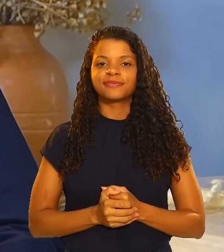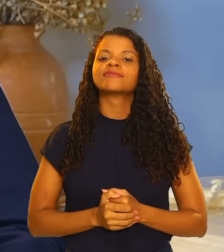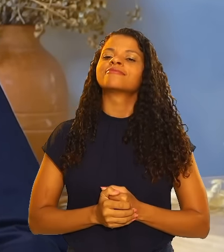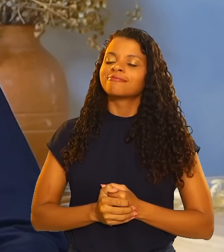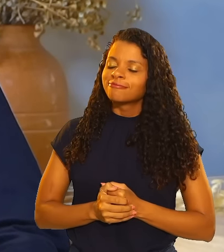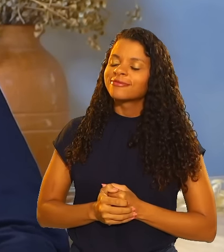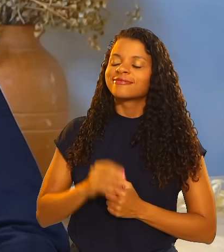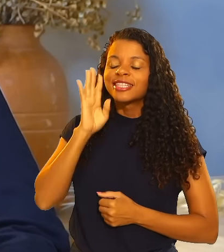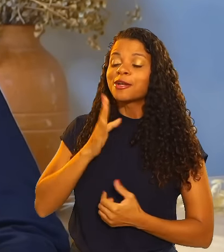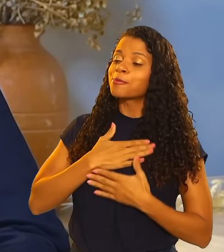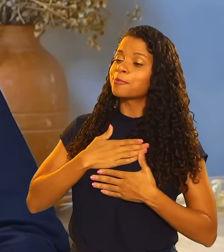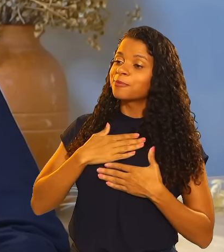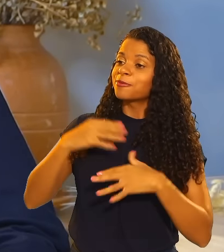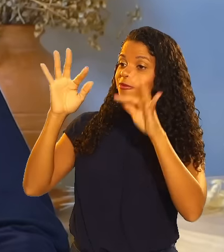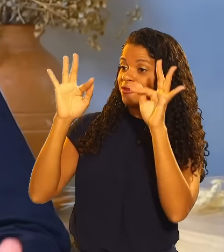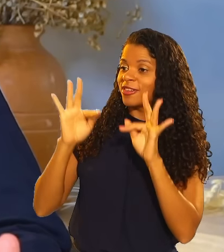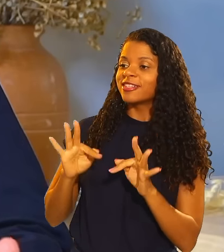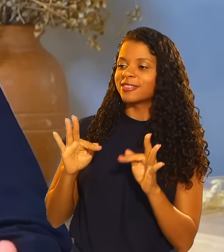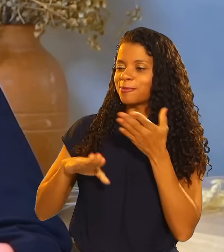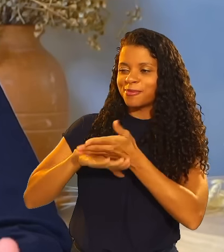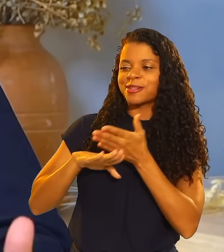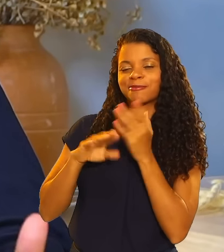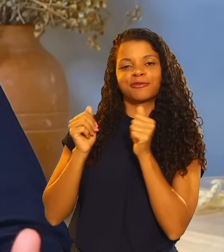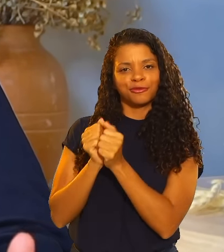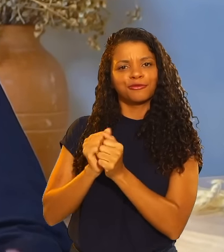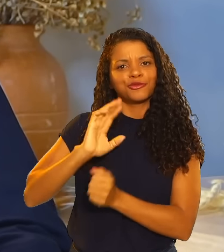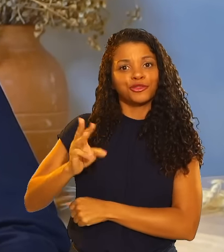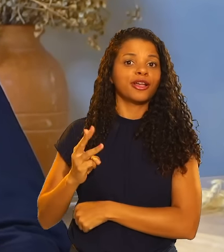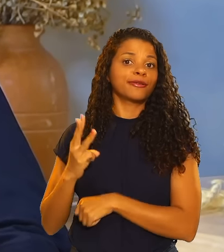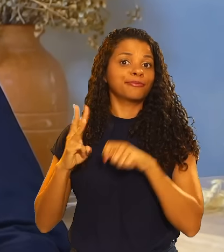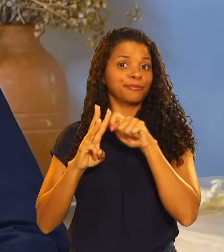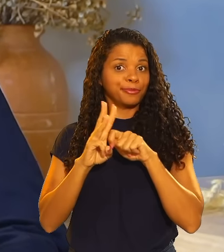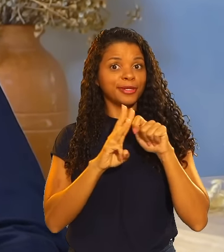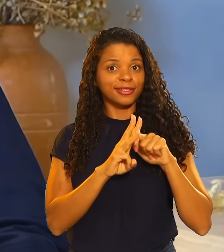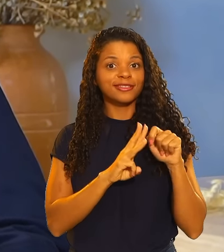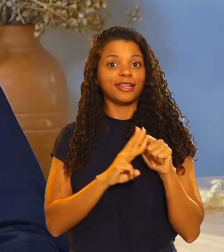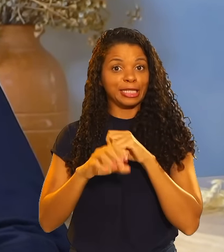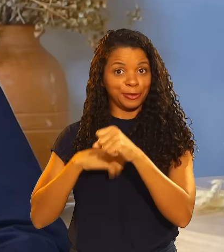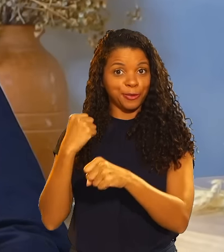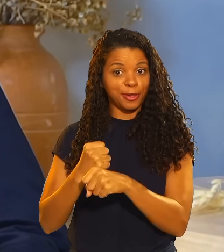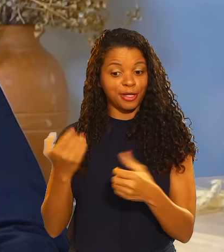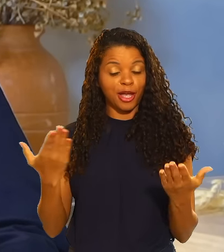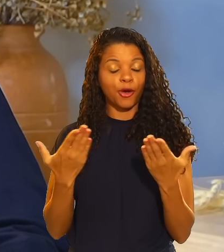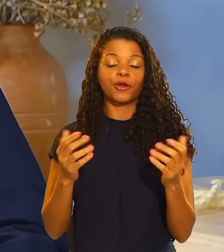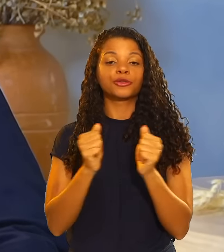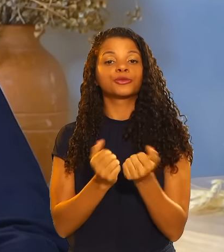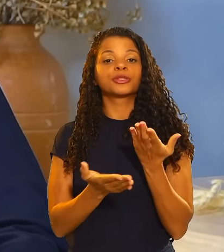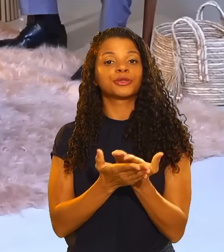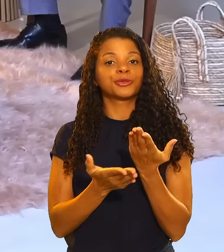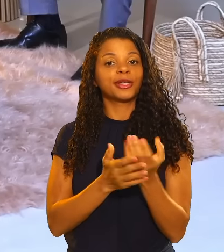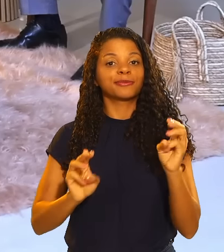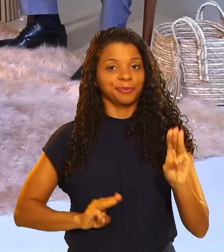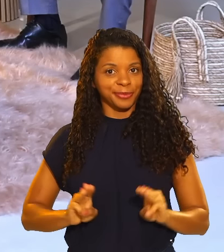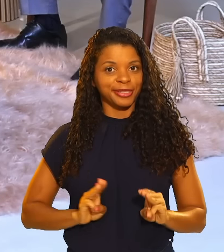Ricardo, muito feliz por podermos participar desse momento especial. Já é o 3º trimestre do ano e estamos juntos agora no Evangelho de